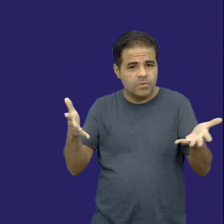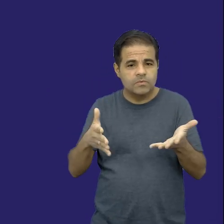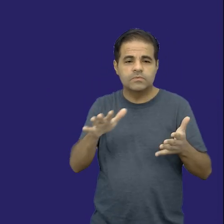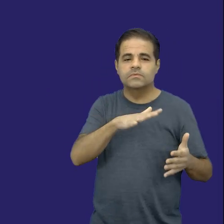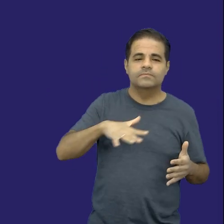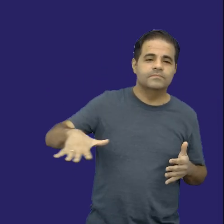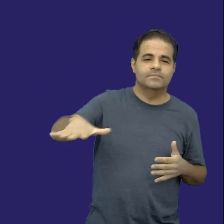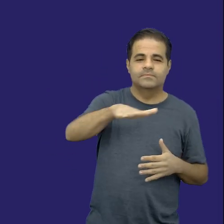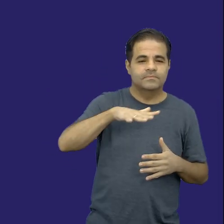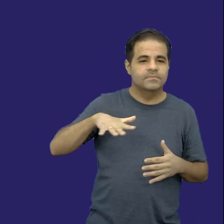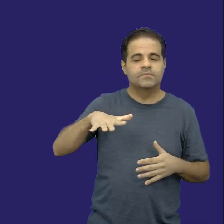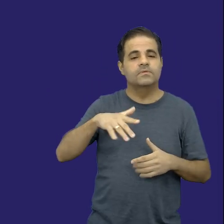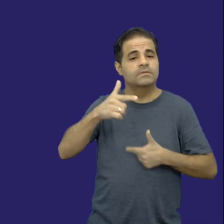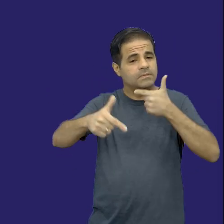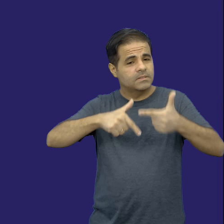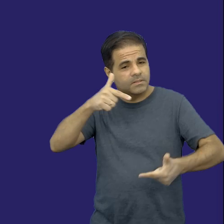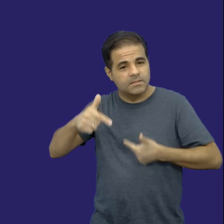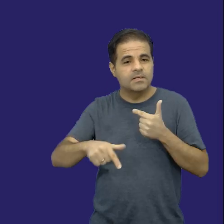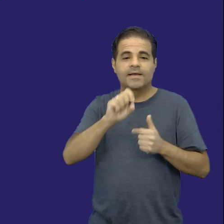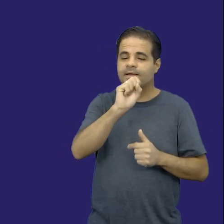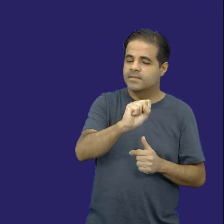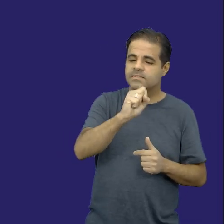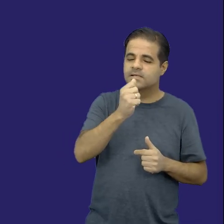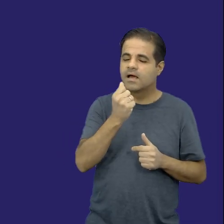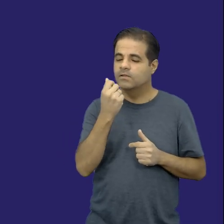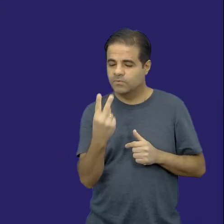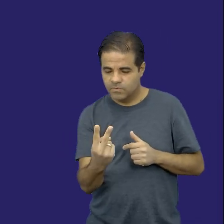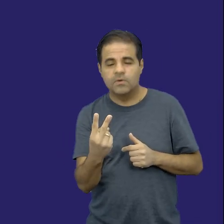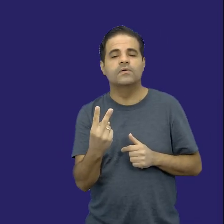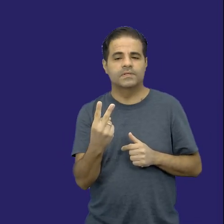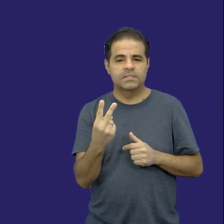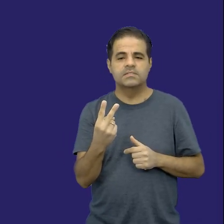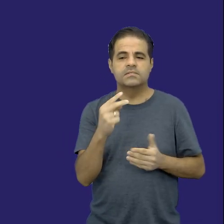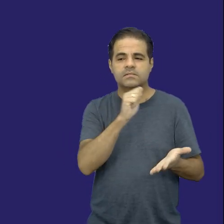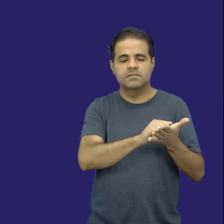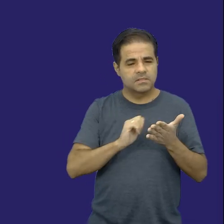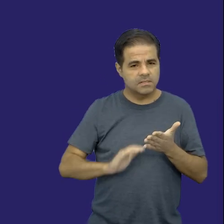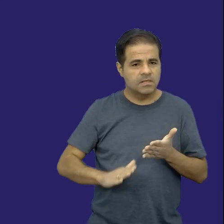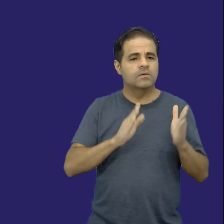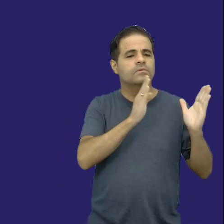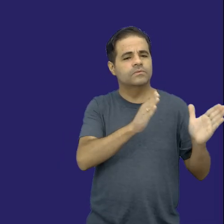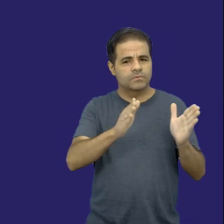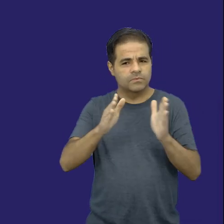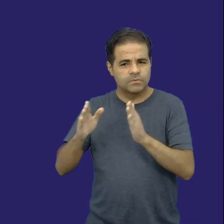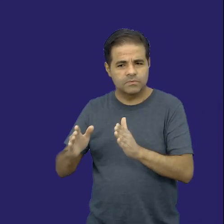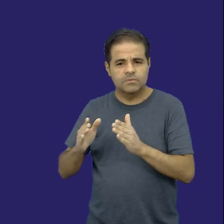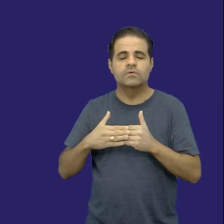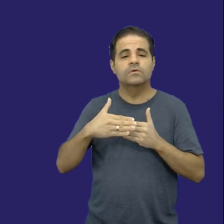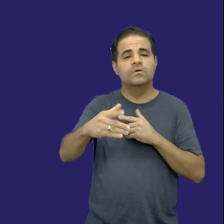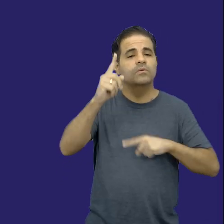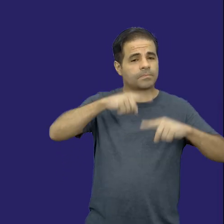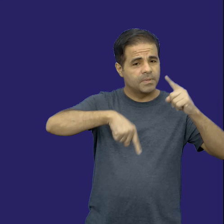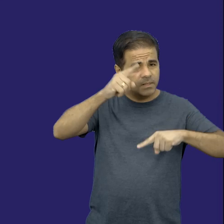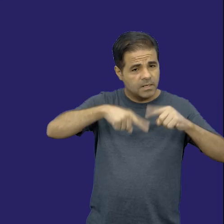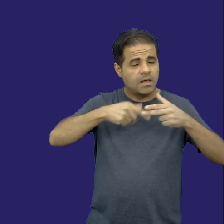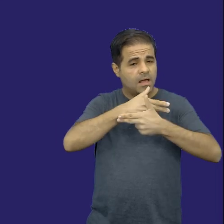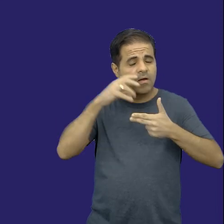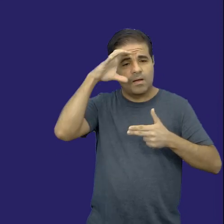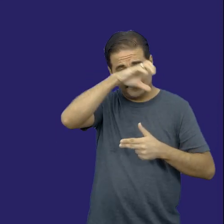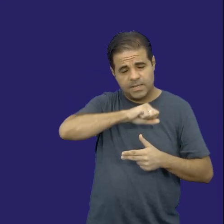estamos aqui trabalhando com a SA2, tá certo? Com a sequência de atividades 2 do volume 1, né, do Material Aprender